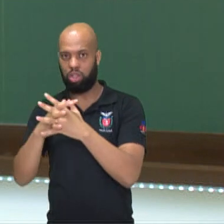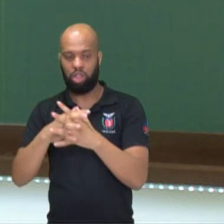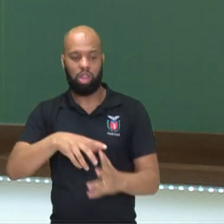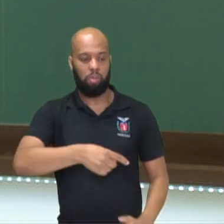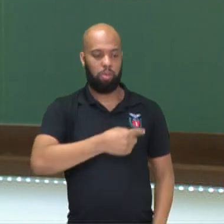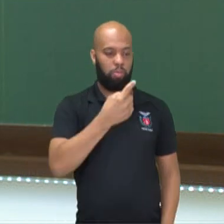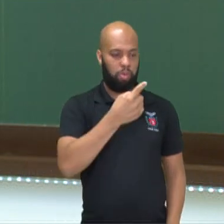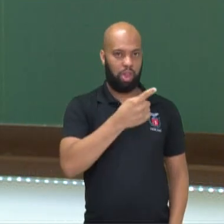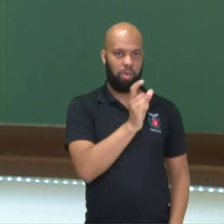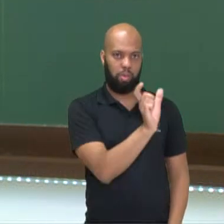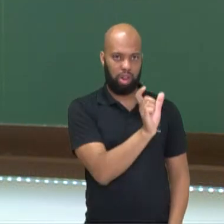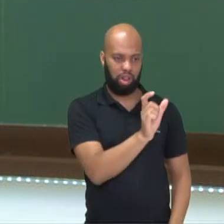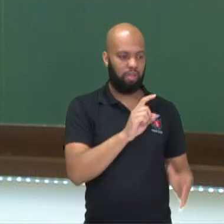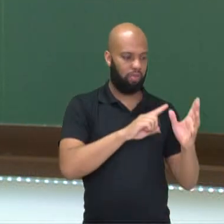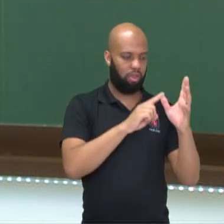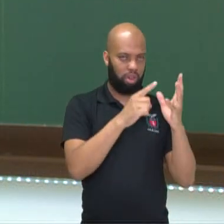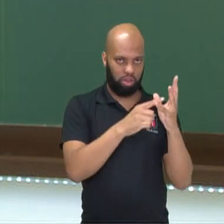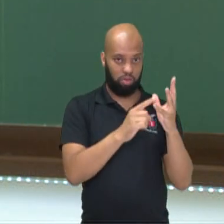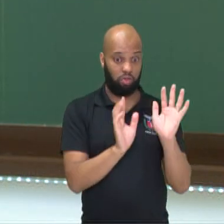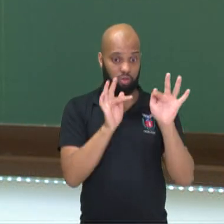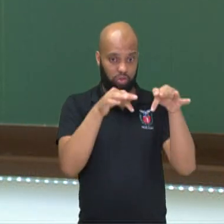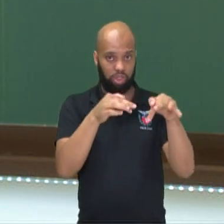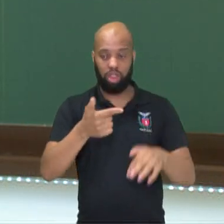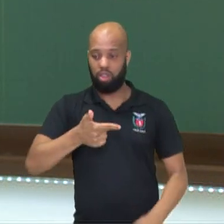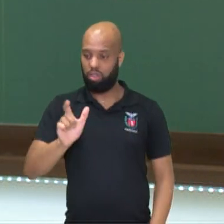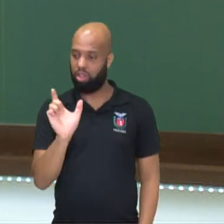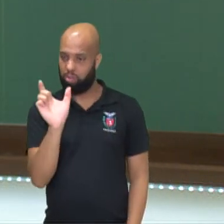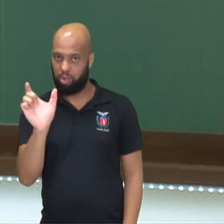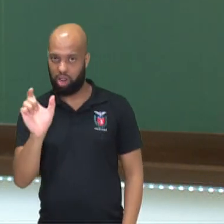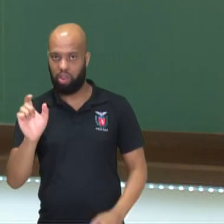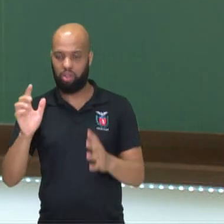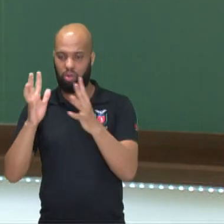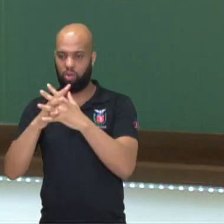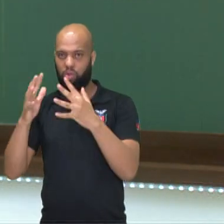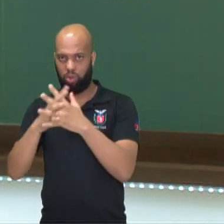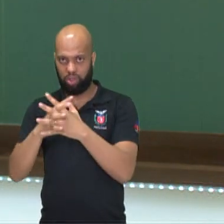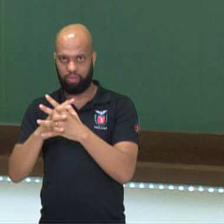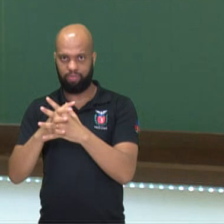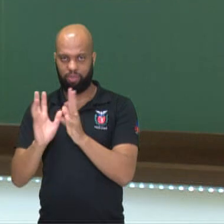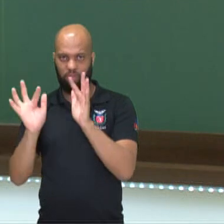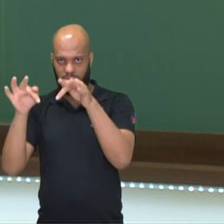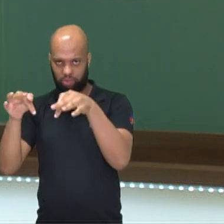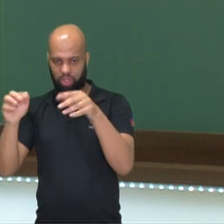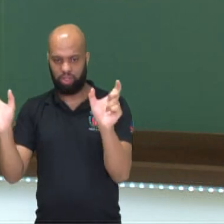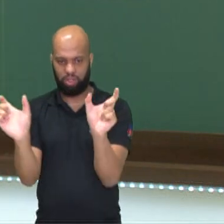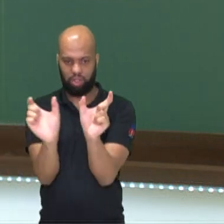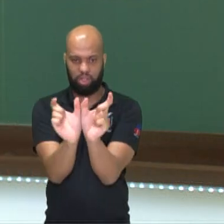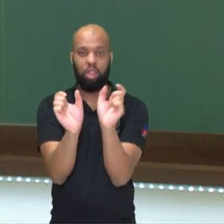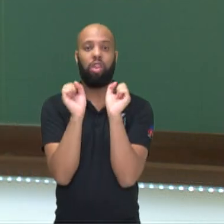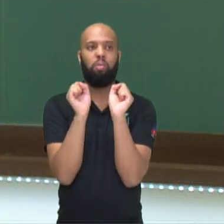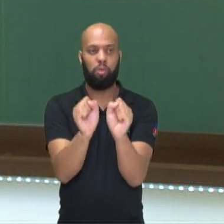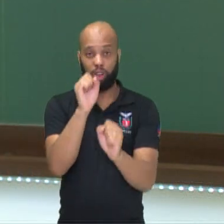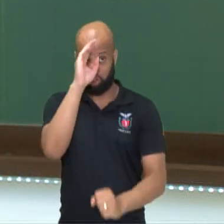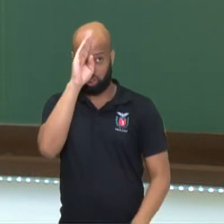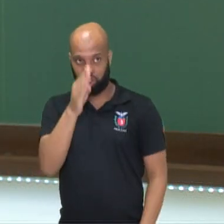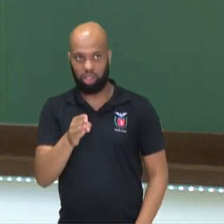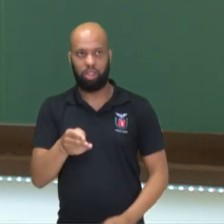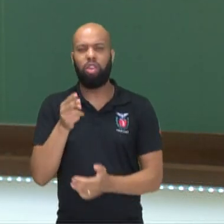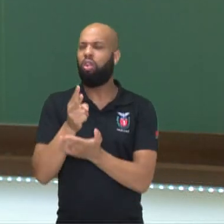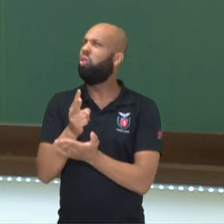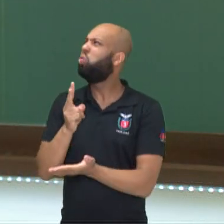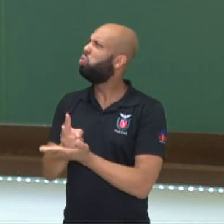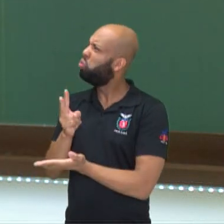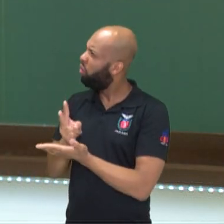H. Estão comigo? Ah, claro que estão. Vai lá, continuando. Ô, professor, não para